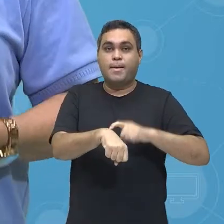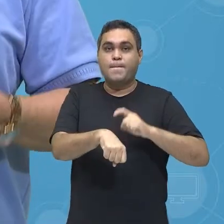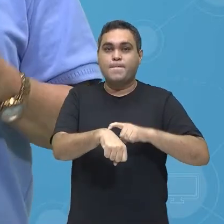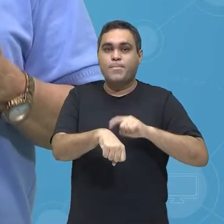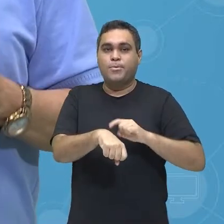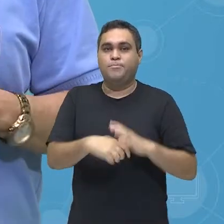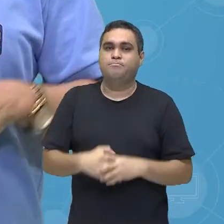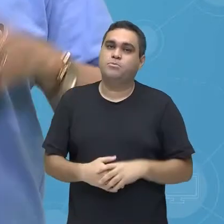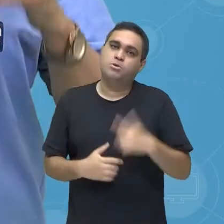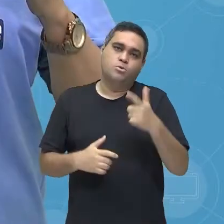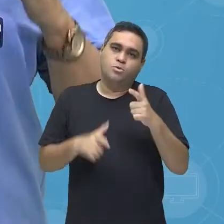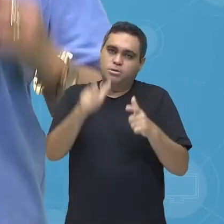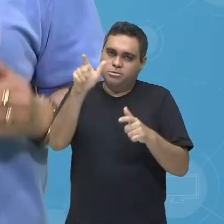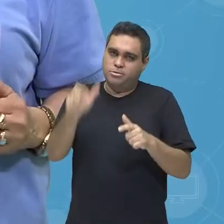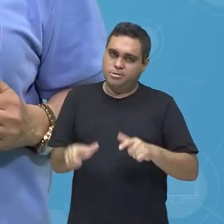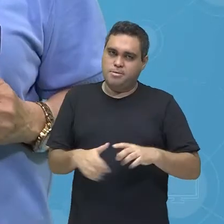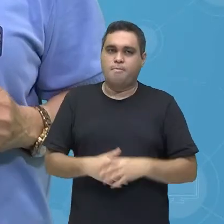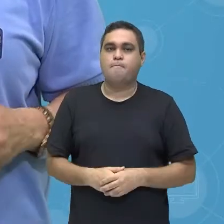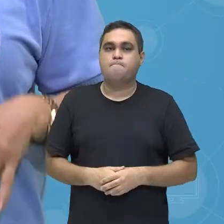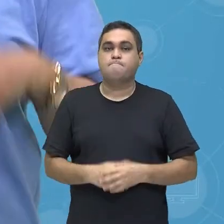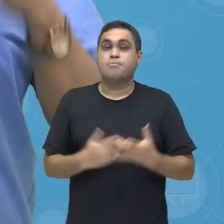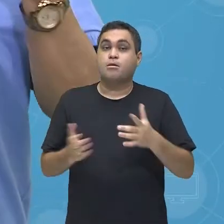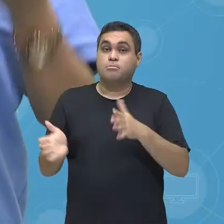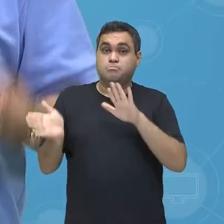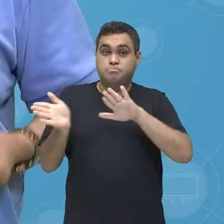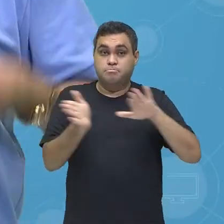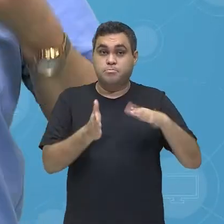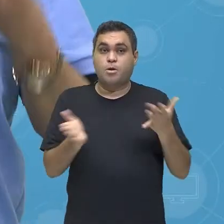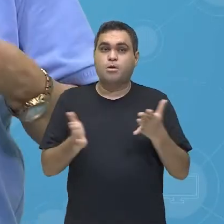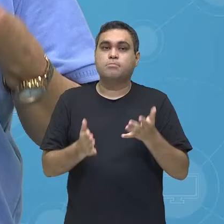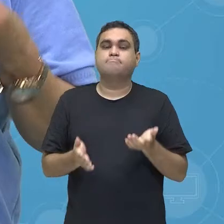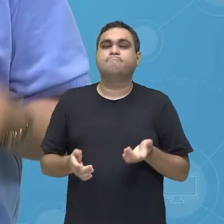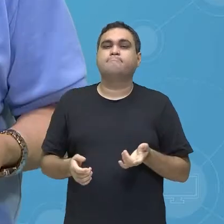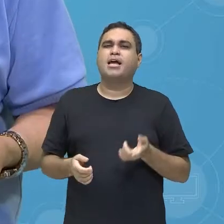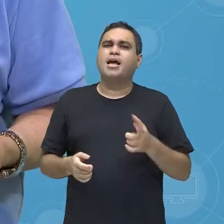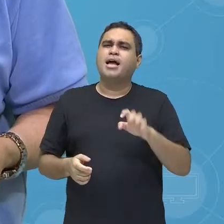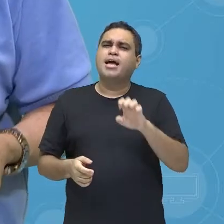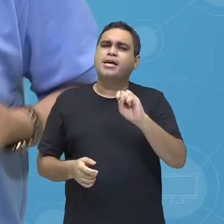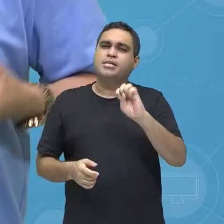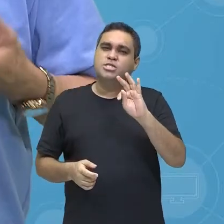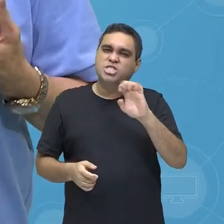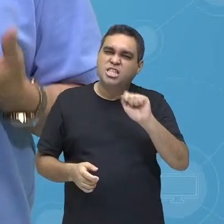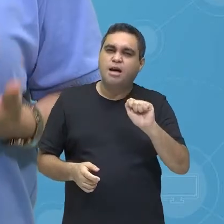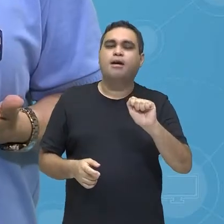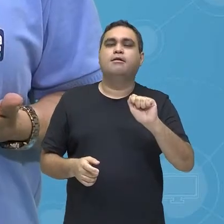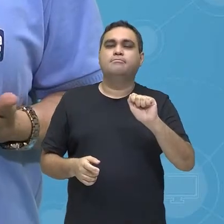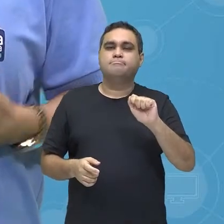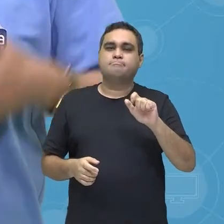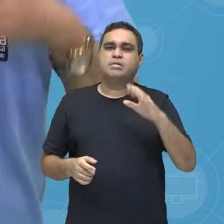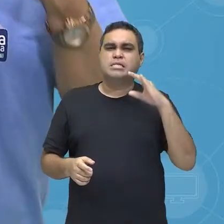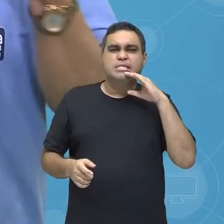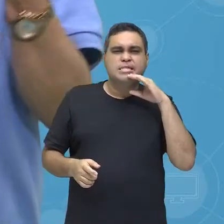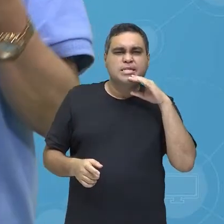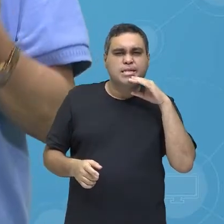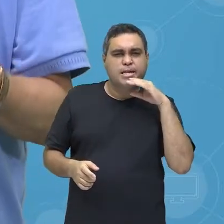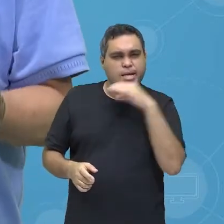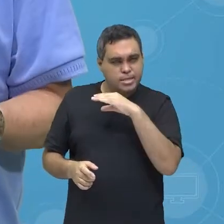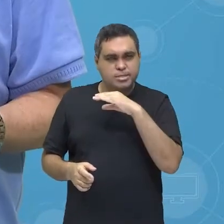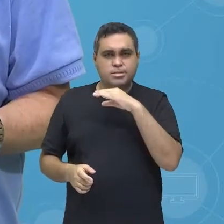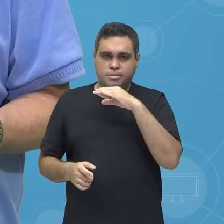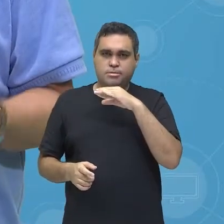bem. Seguindo, nós vamos ver ainda outro exemplo. Olha, está muito quente. O verbo está aí está